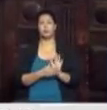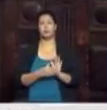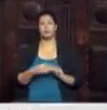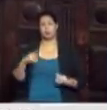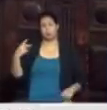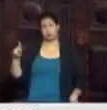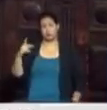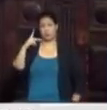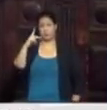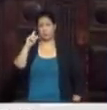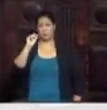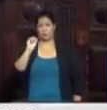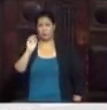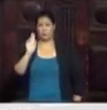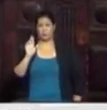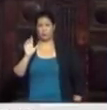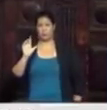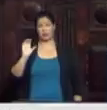Freire.